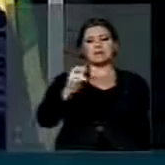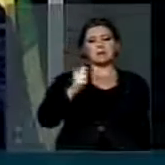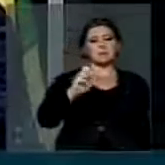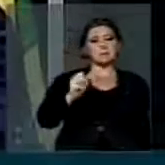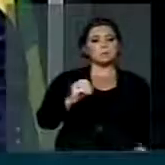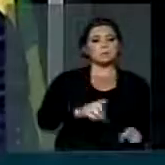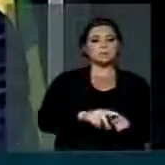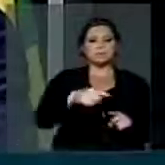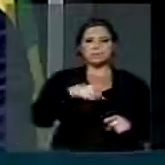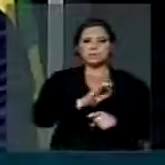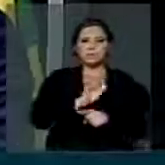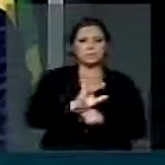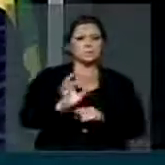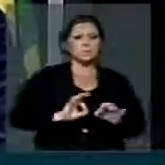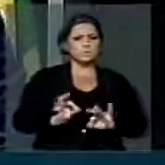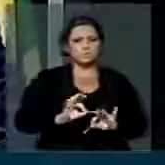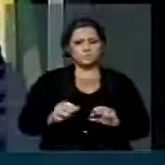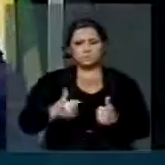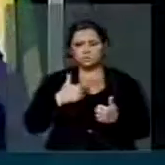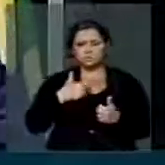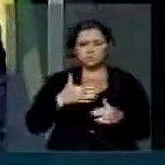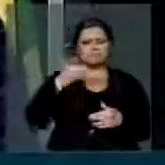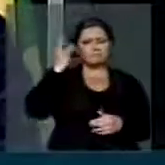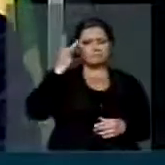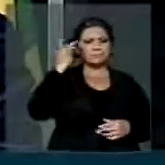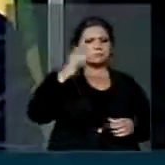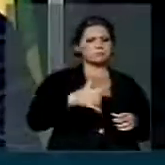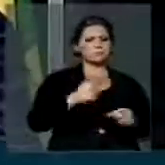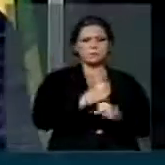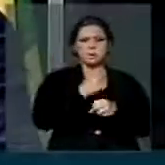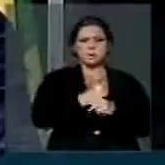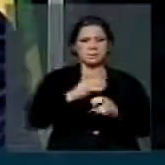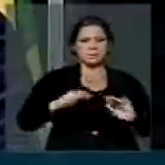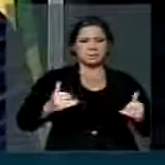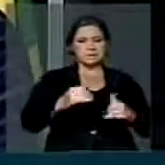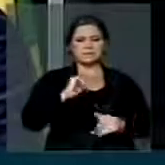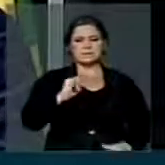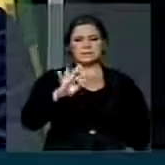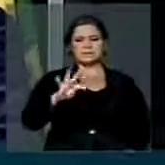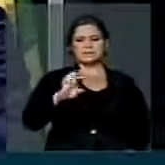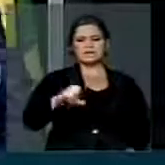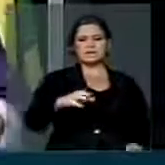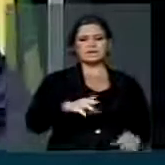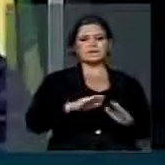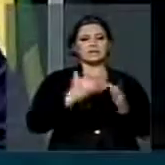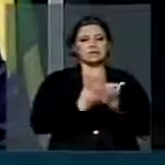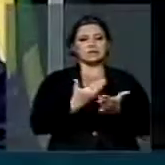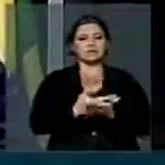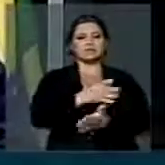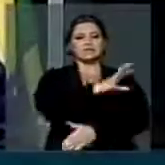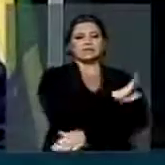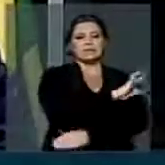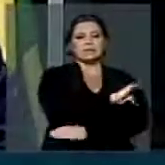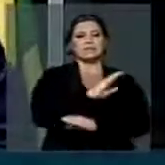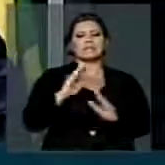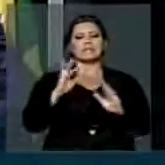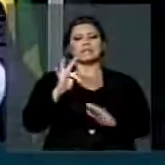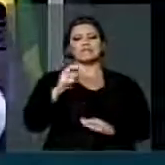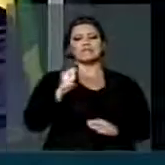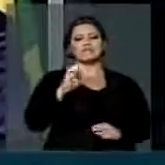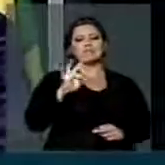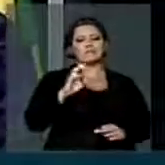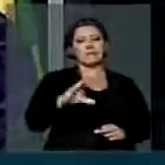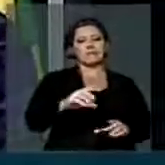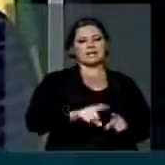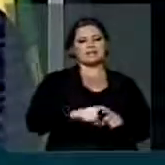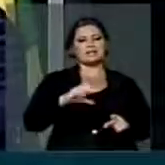O governador também fez a entrega da ETEC, a Escola Técnica, a Faculdade de Tecnologia, a FATEC, as